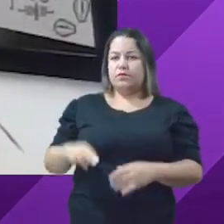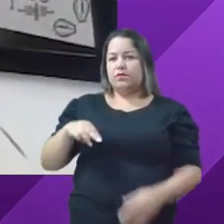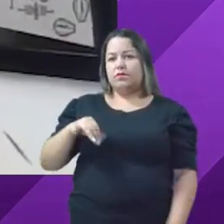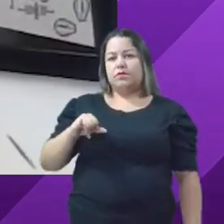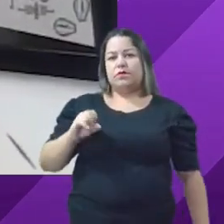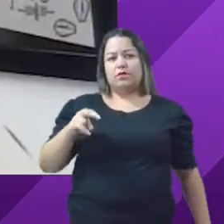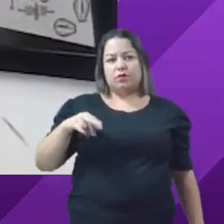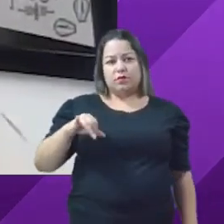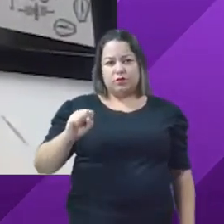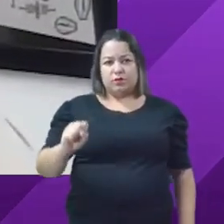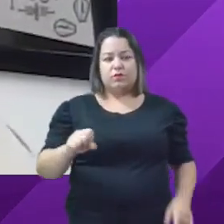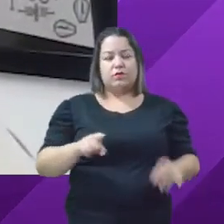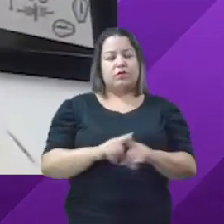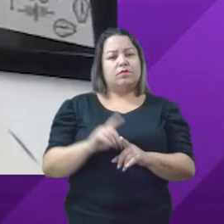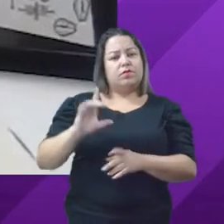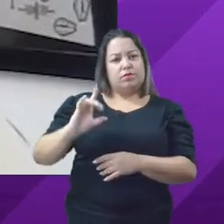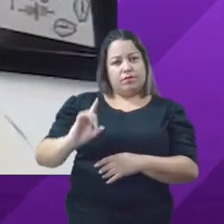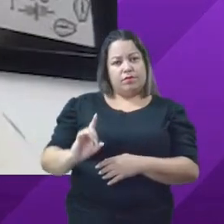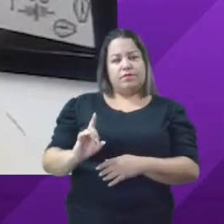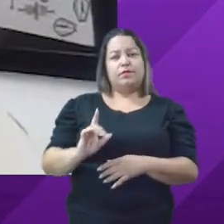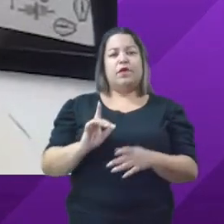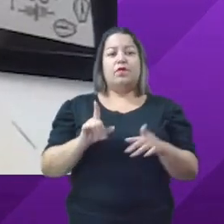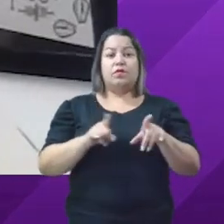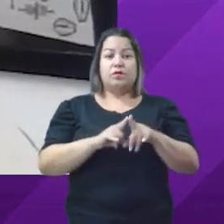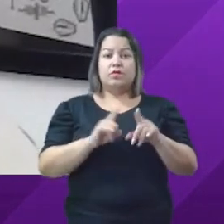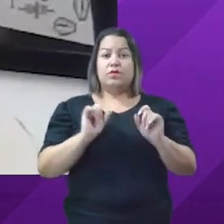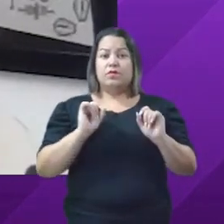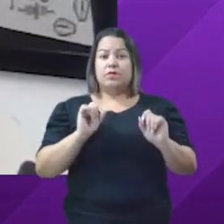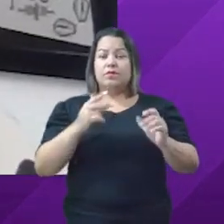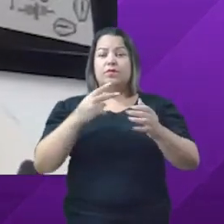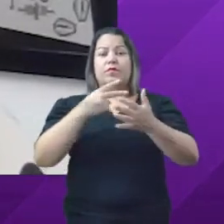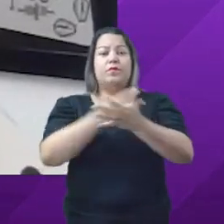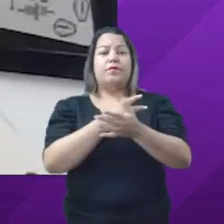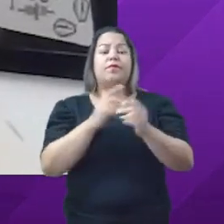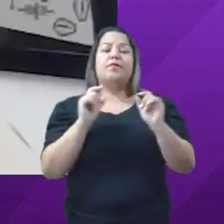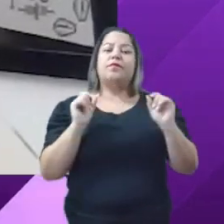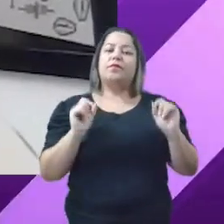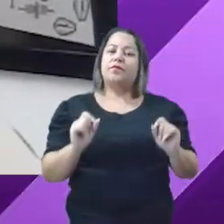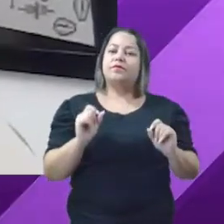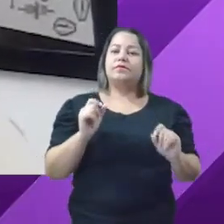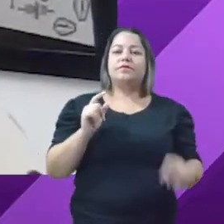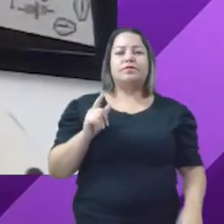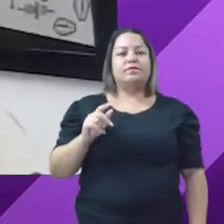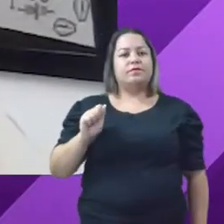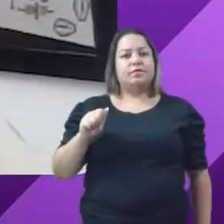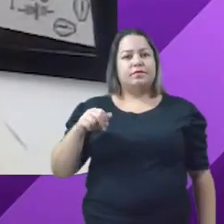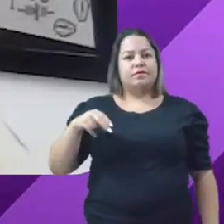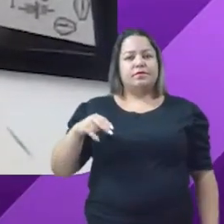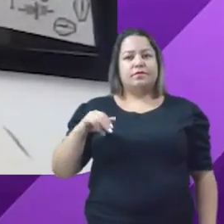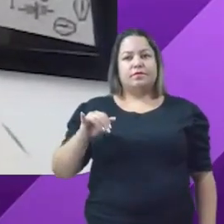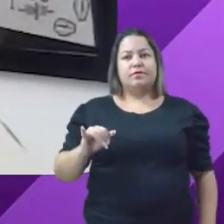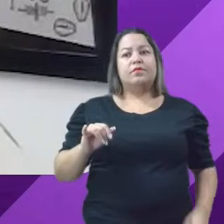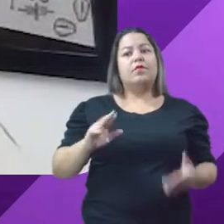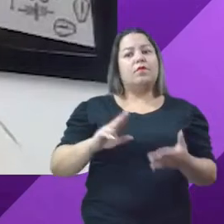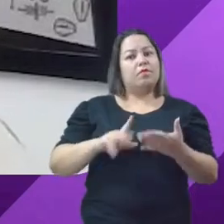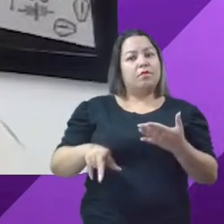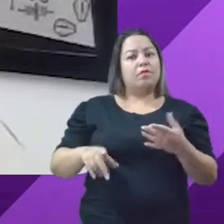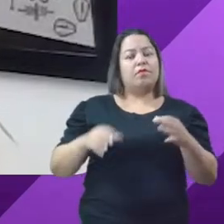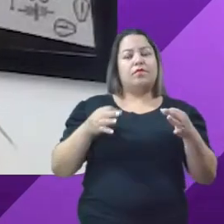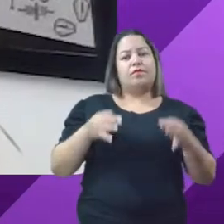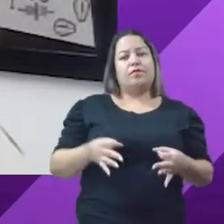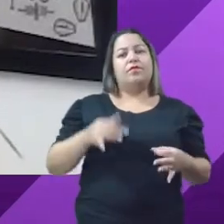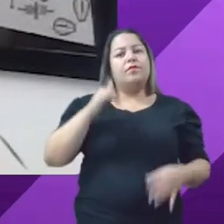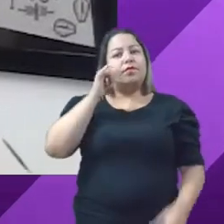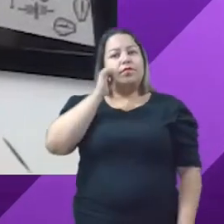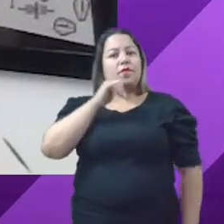da extrema-direita, certamente a ofensiva antigênero ela é forte. Certamente as mulheres